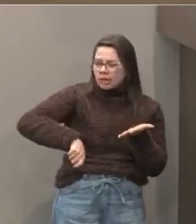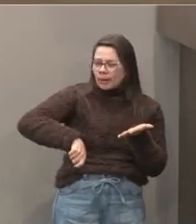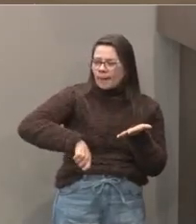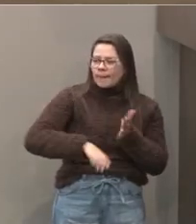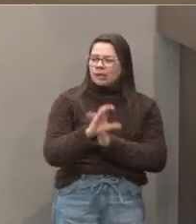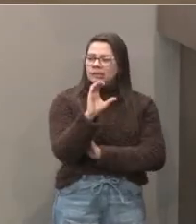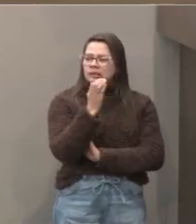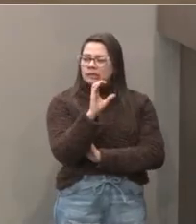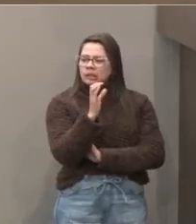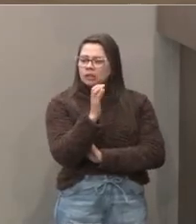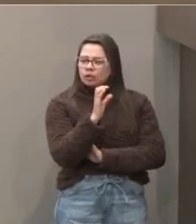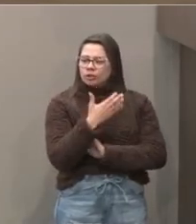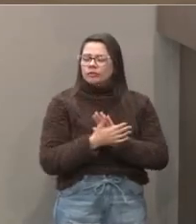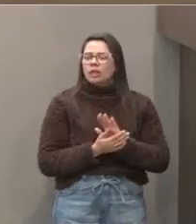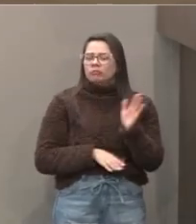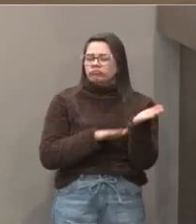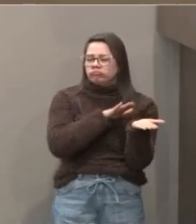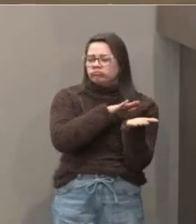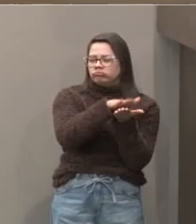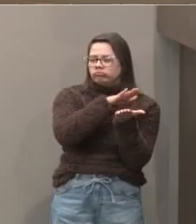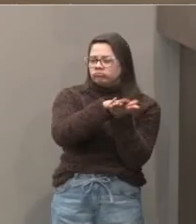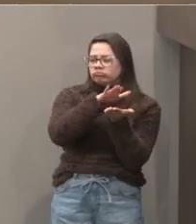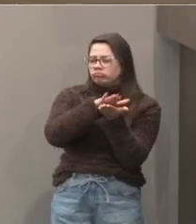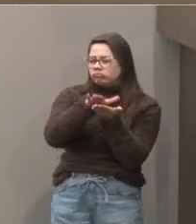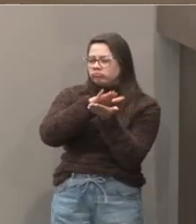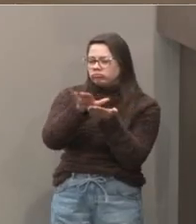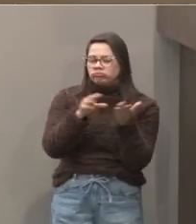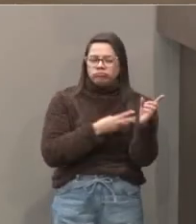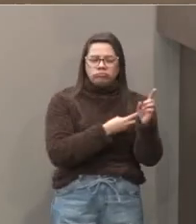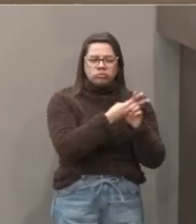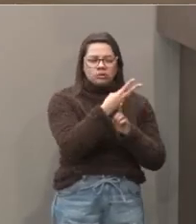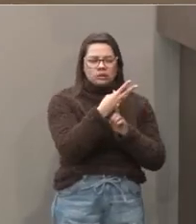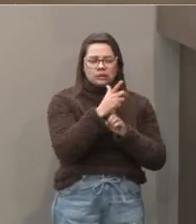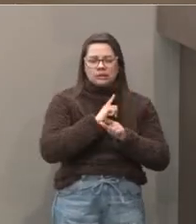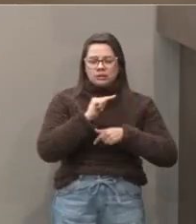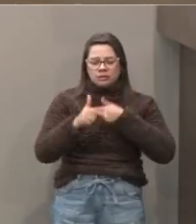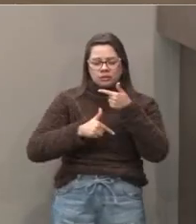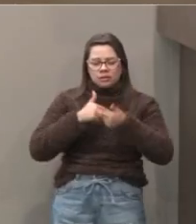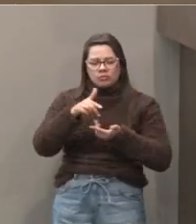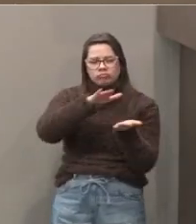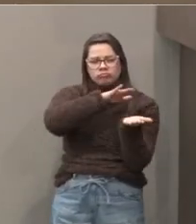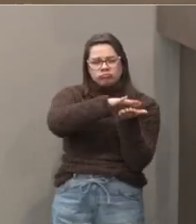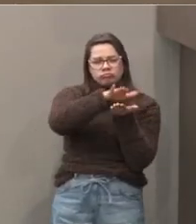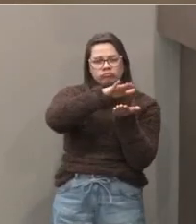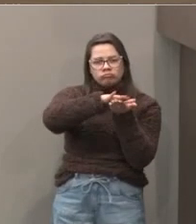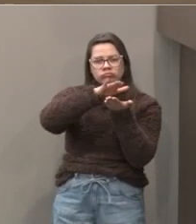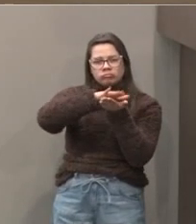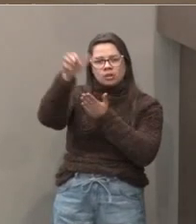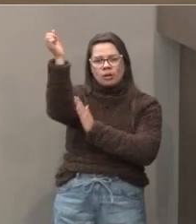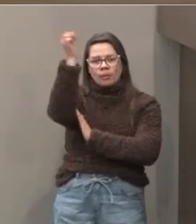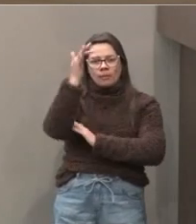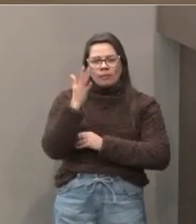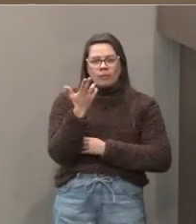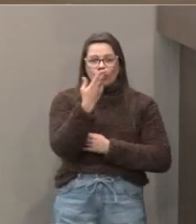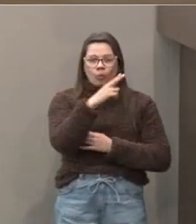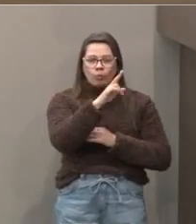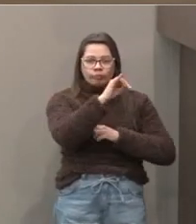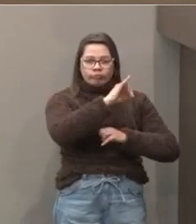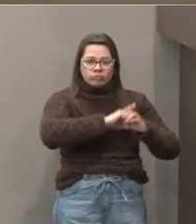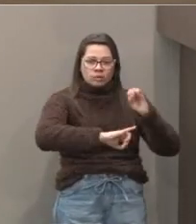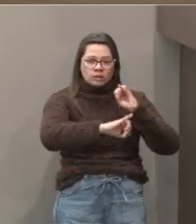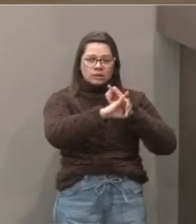os semestres, todos os trimestres temos trabalhos publicados no Brasil ou no